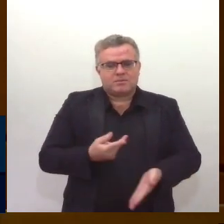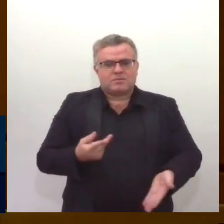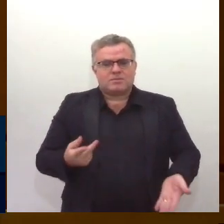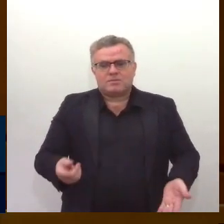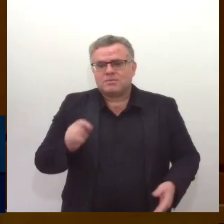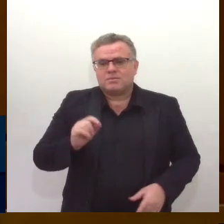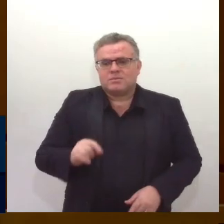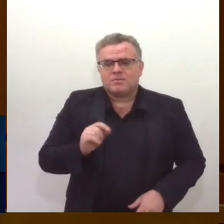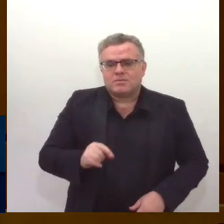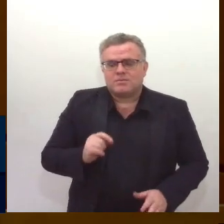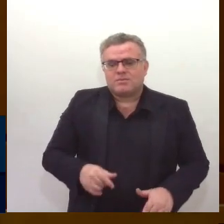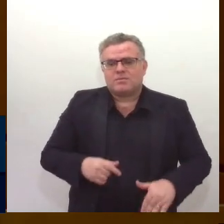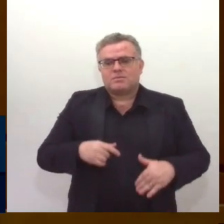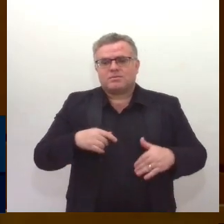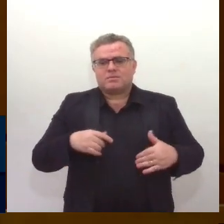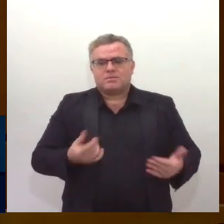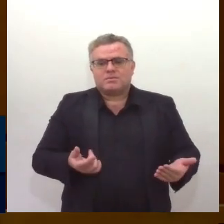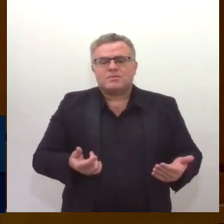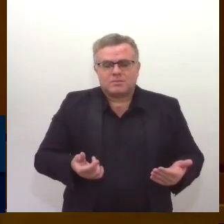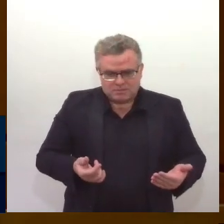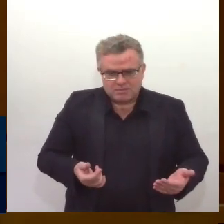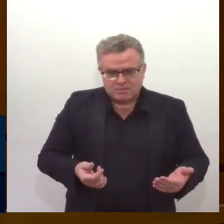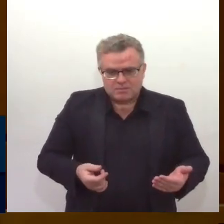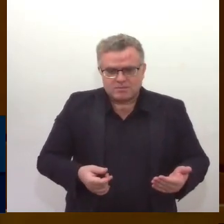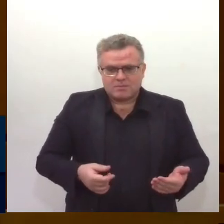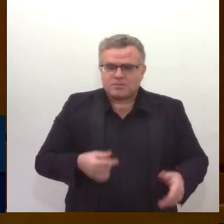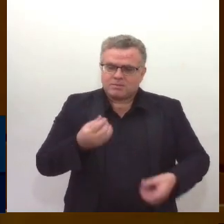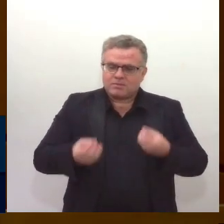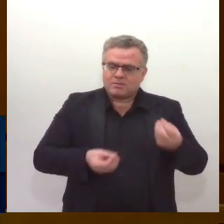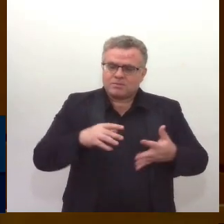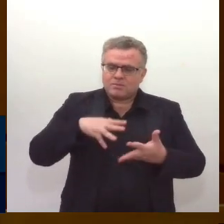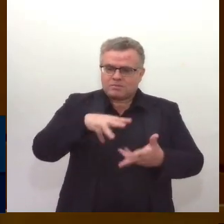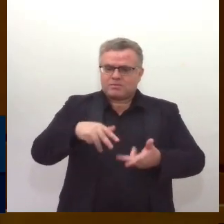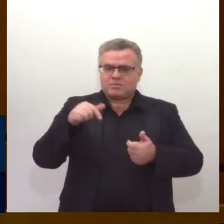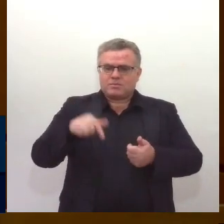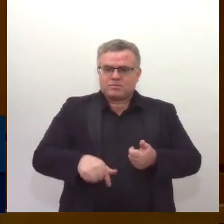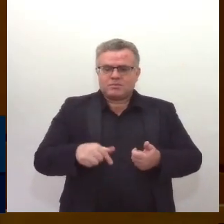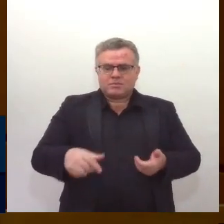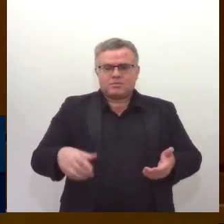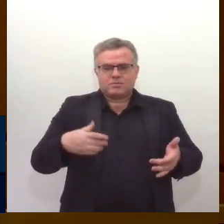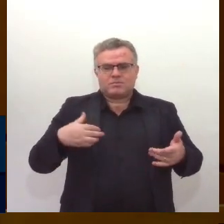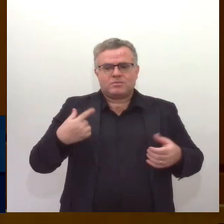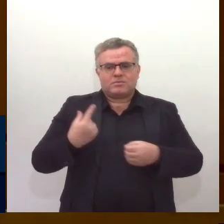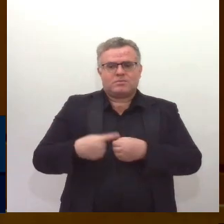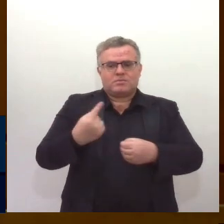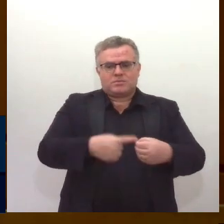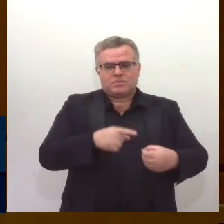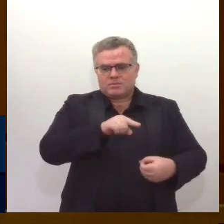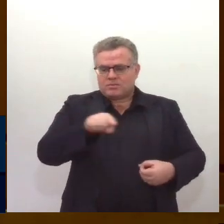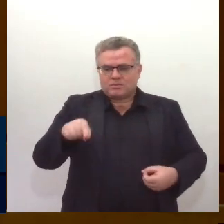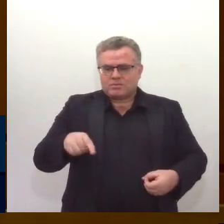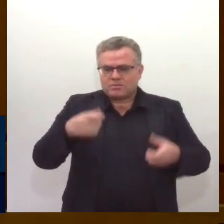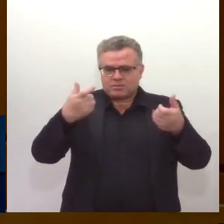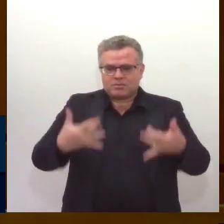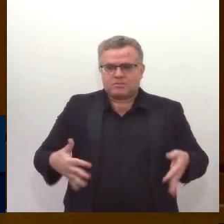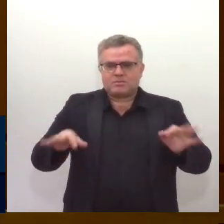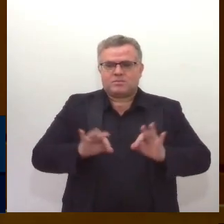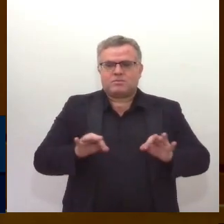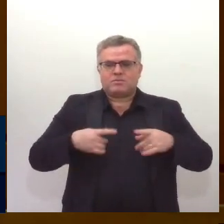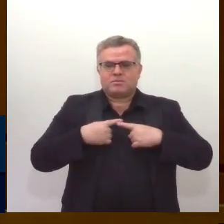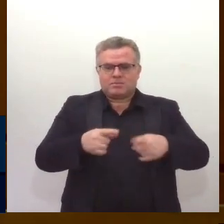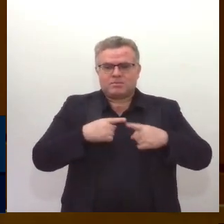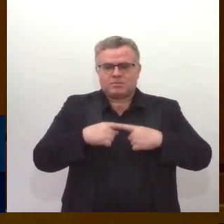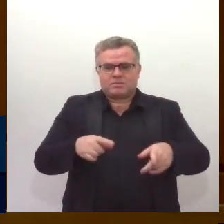de desenvolvimento sustentáveis da cidade. Ninguém vem falar, ninguém vem criticar. Agora, para